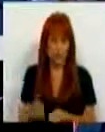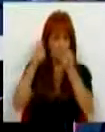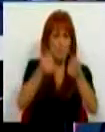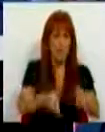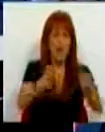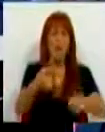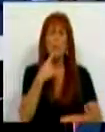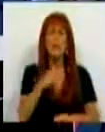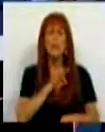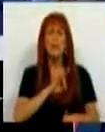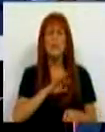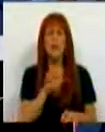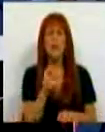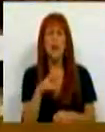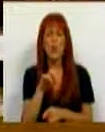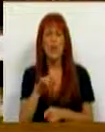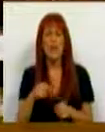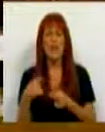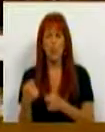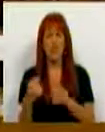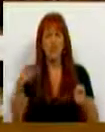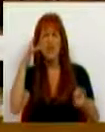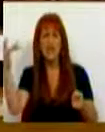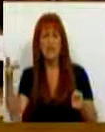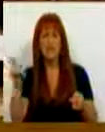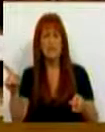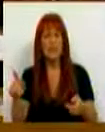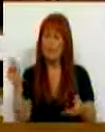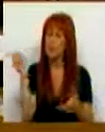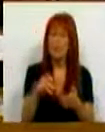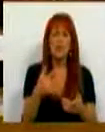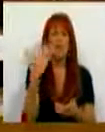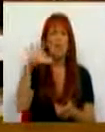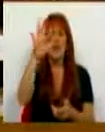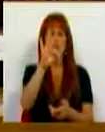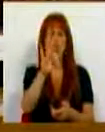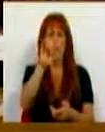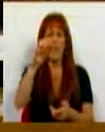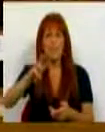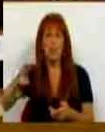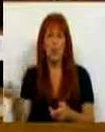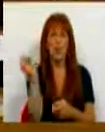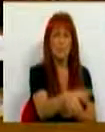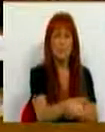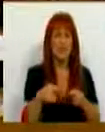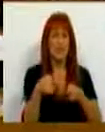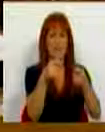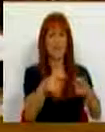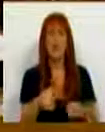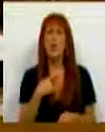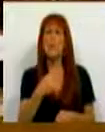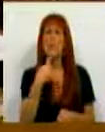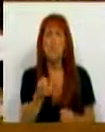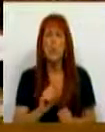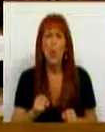investimento. Eu pergunto se a Faurécia é um investidor estrangeiro e pois cá há mais 40 milhões. Eu pergunto se